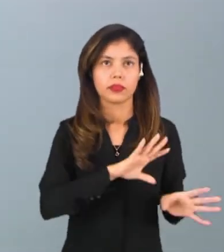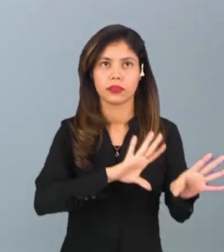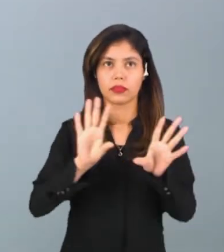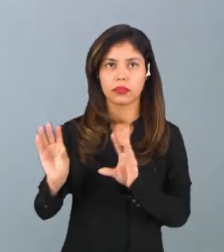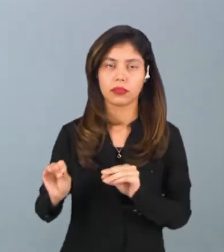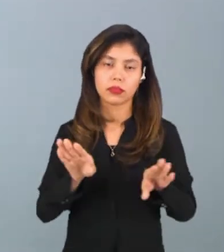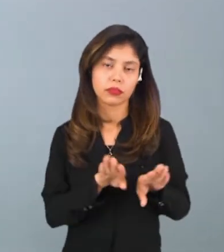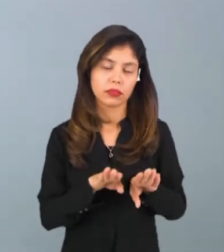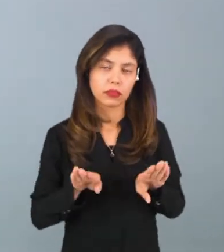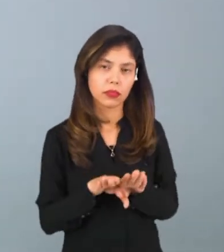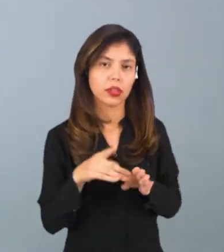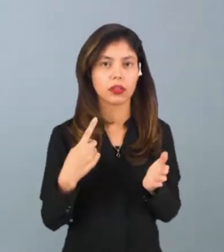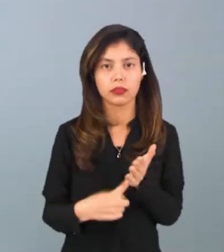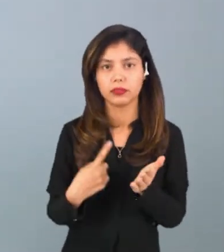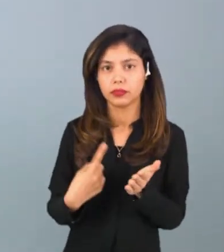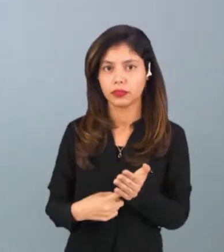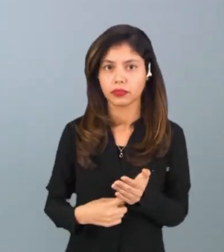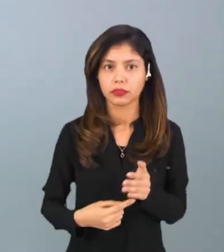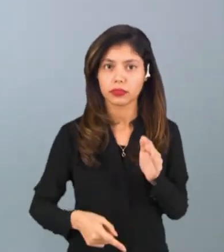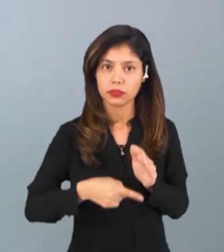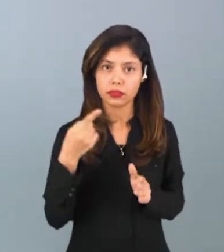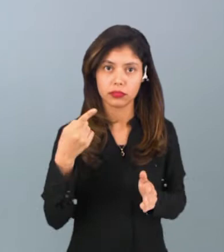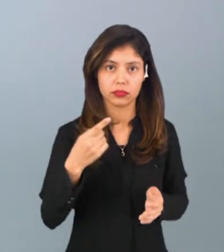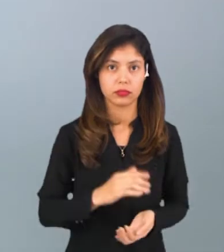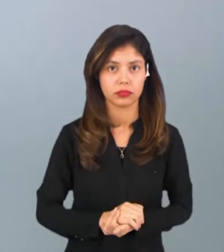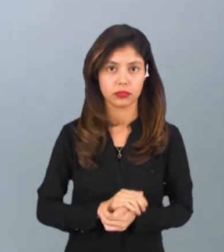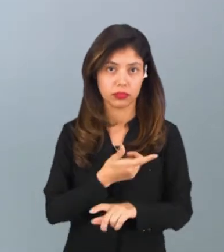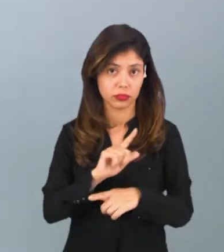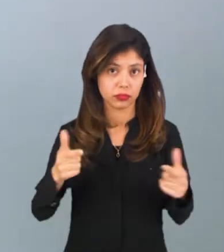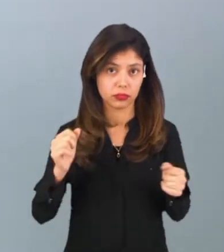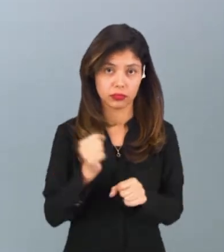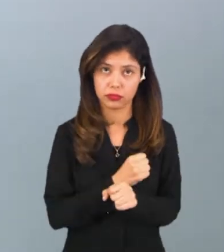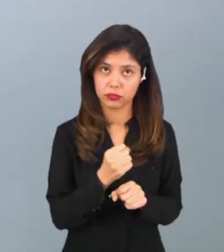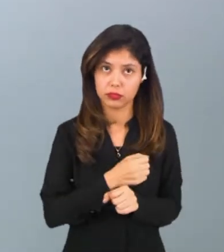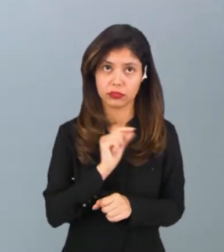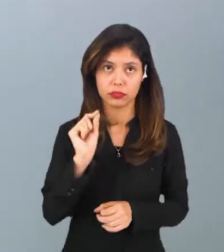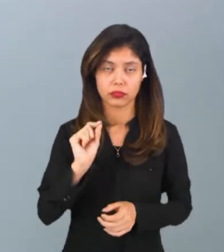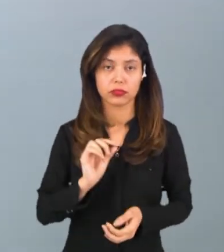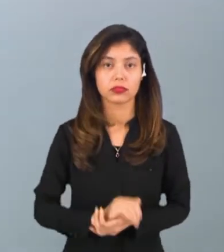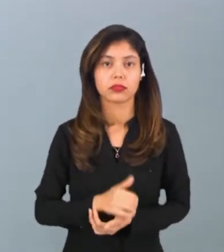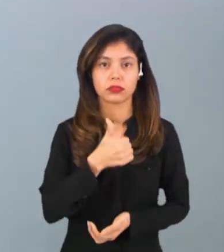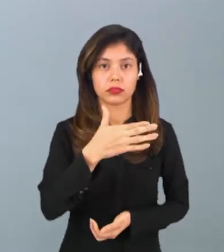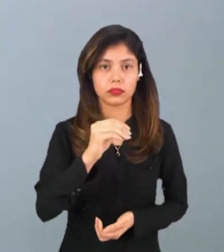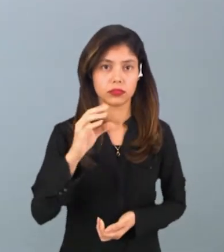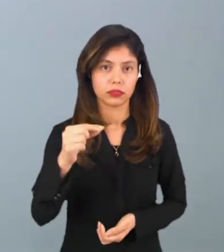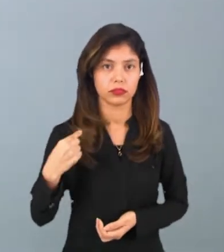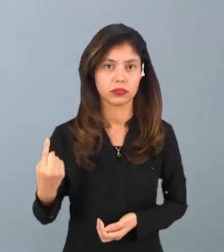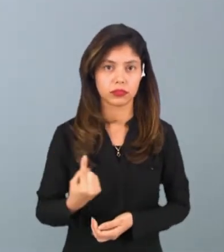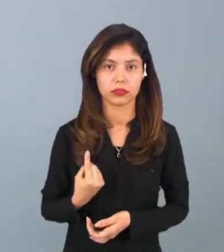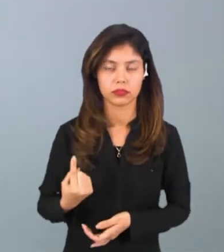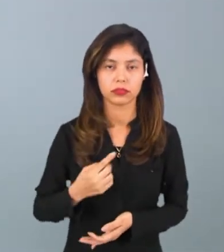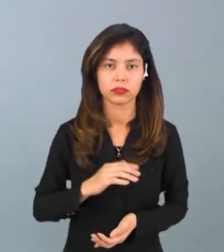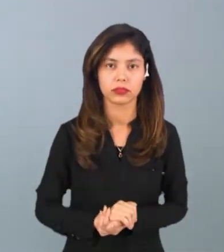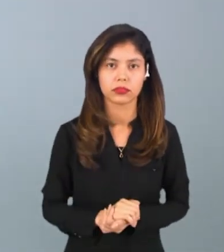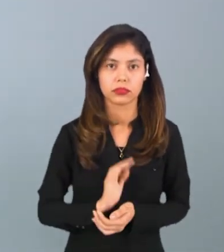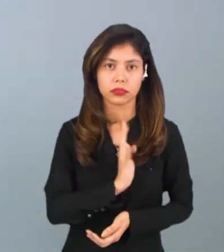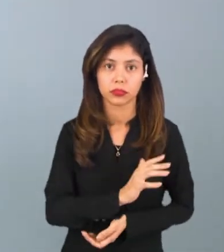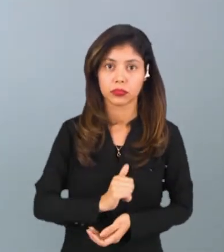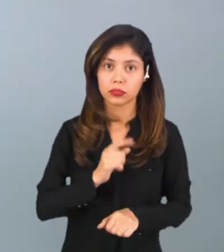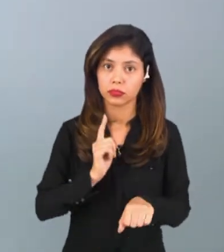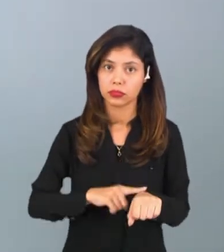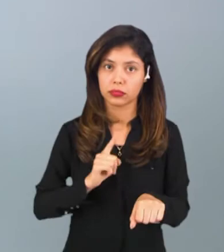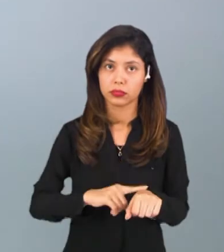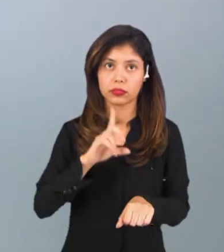em consideração uma das suas maiores obras, que são 100 Anos de Solidão e Amor em Tempos